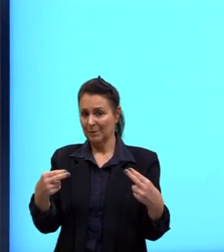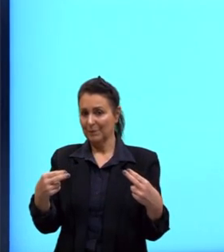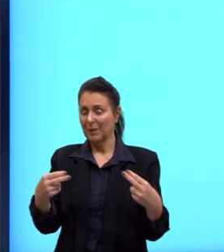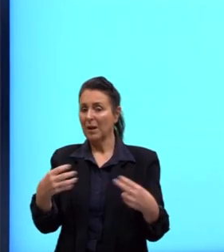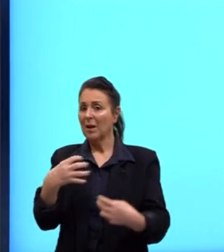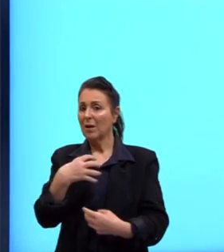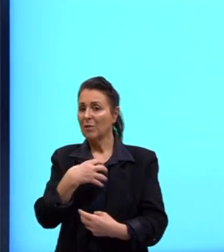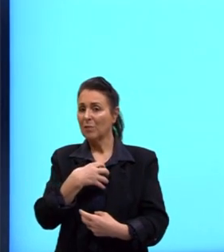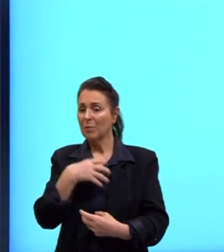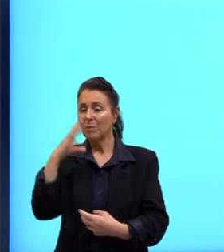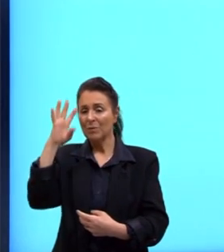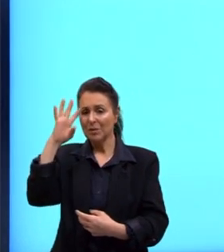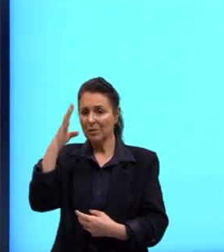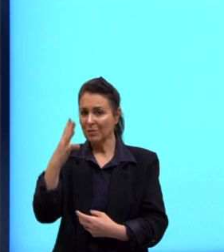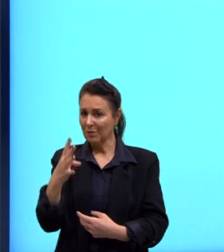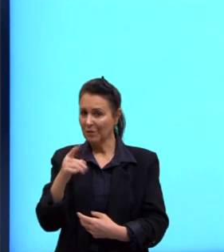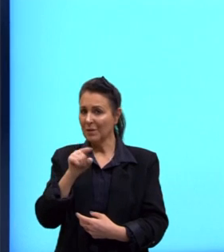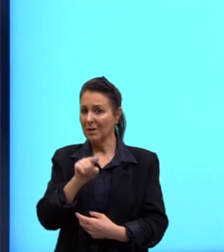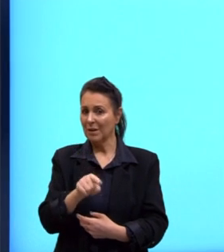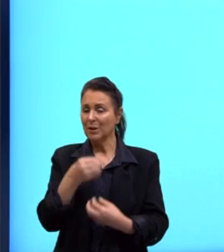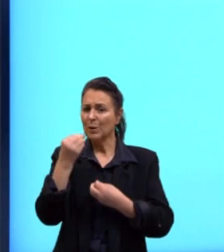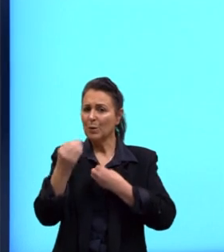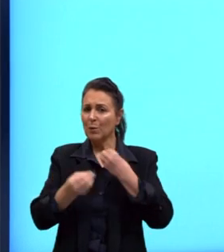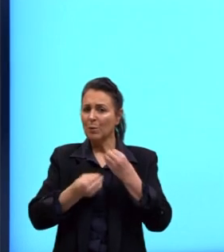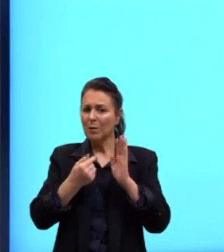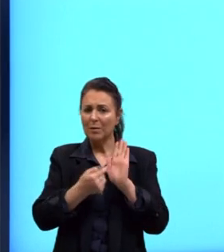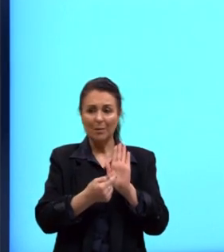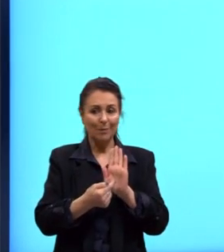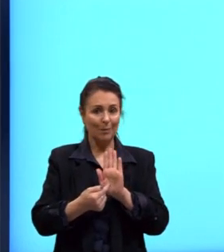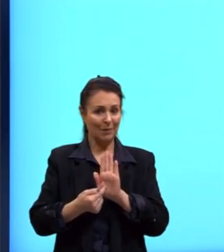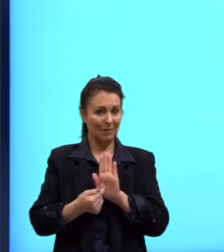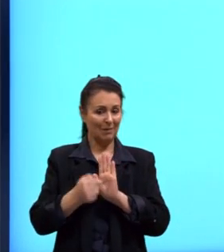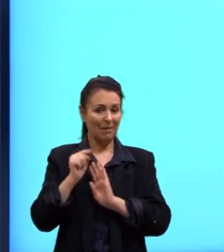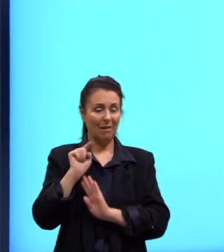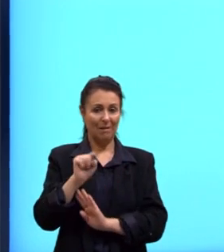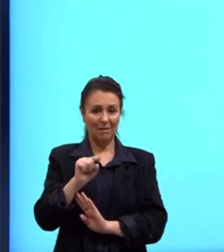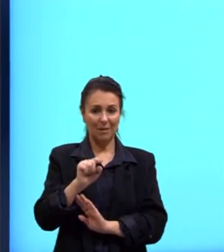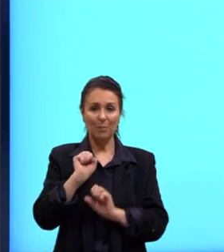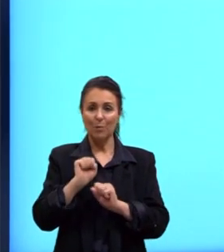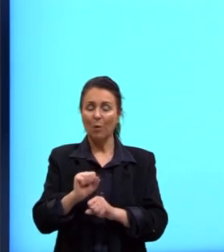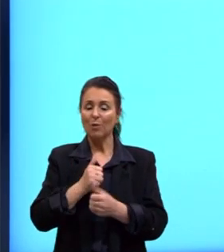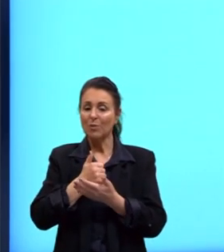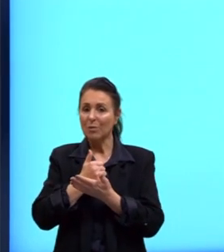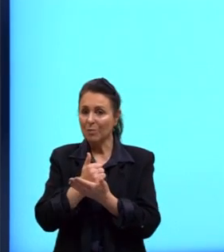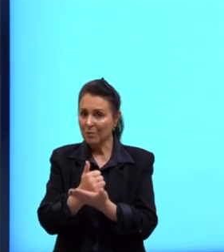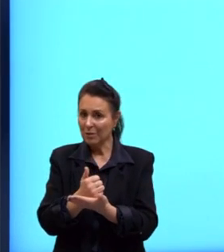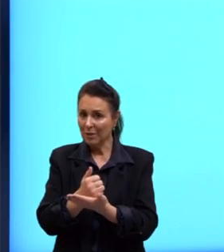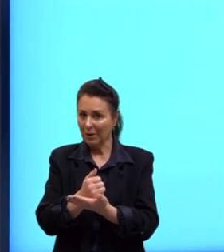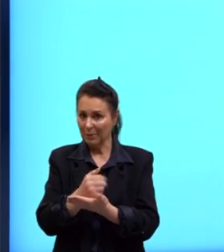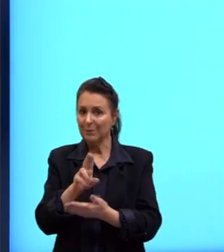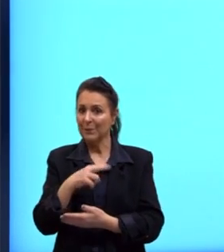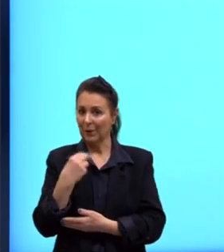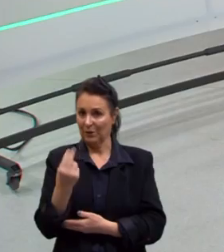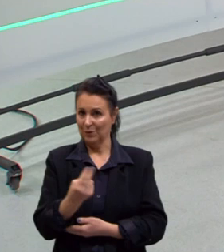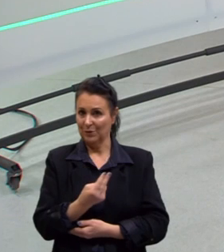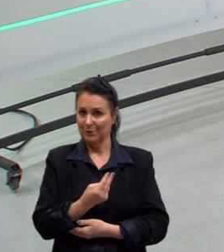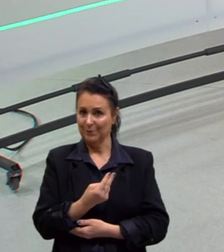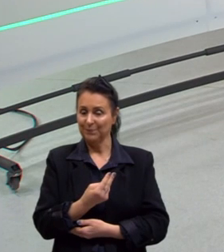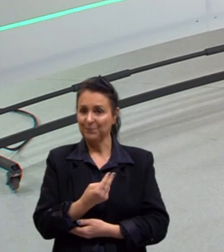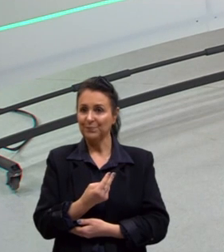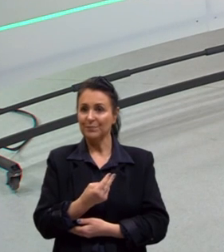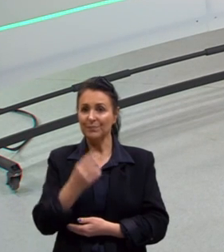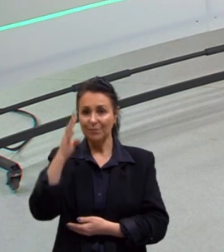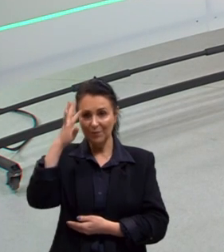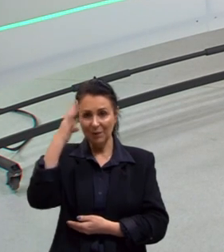a forma como a gente resolve ela e como ela está apresentada pode nos auxiliar A então a